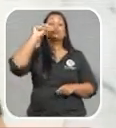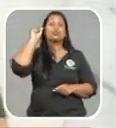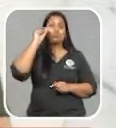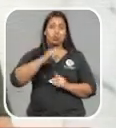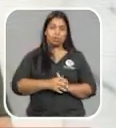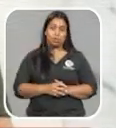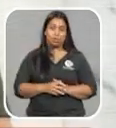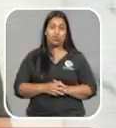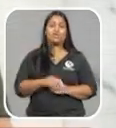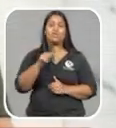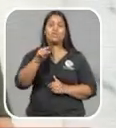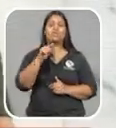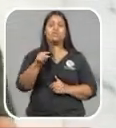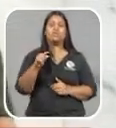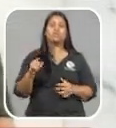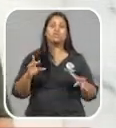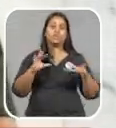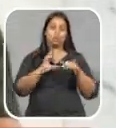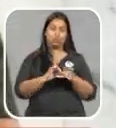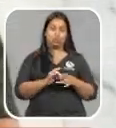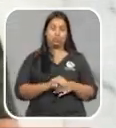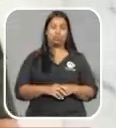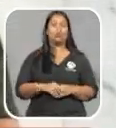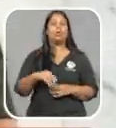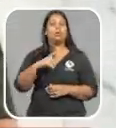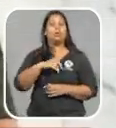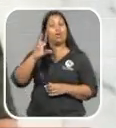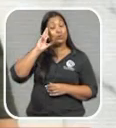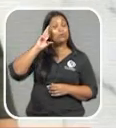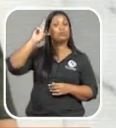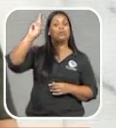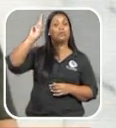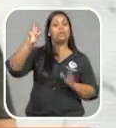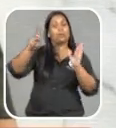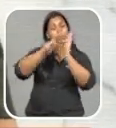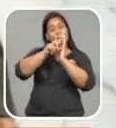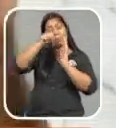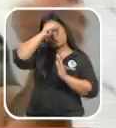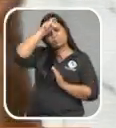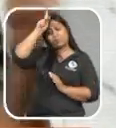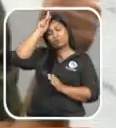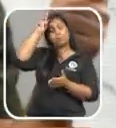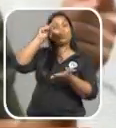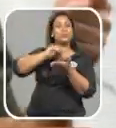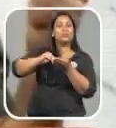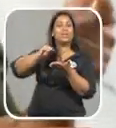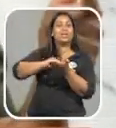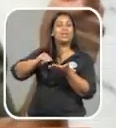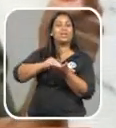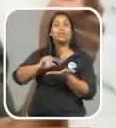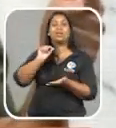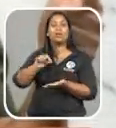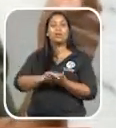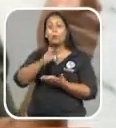Ali tem um chefe que é o do executivo. O secretário, ele não passa de um nomeado do prefeito. Sim, sim. Ele não é maior do que